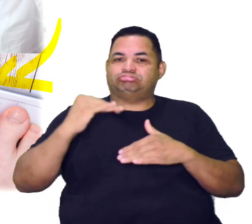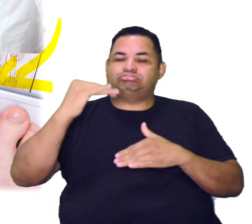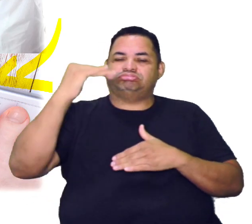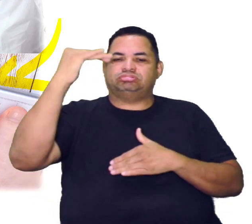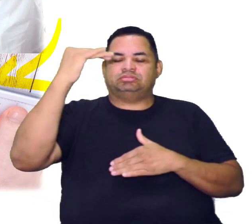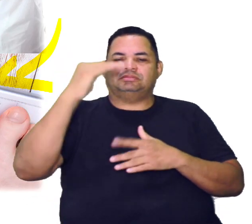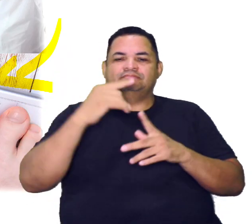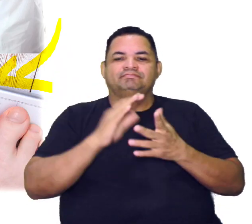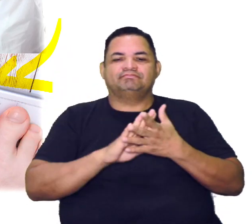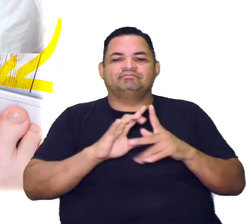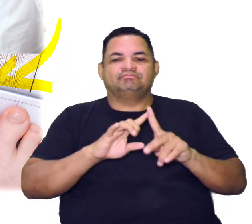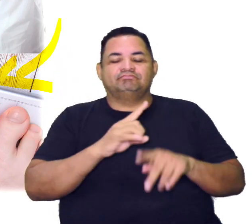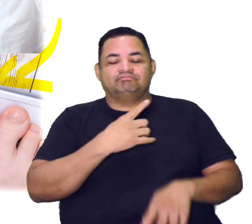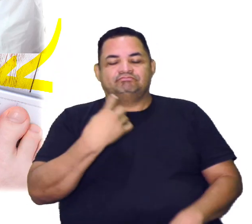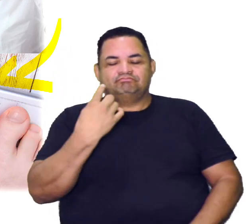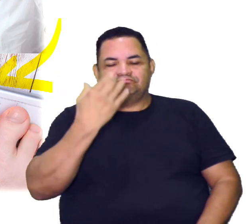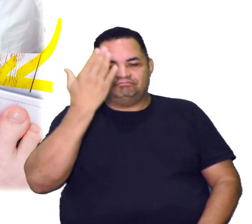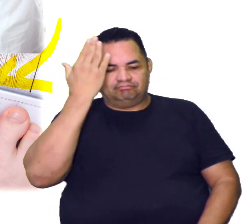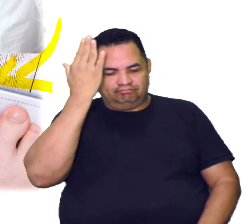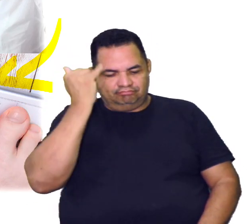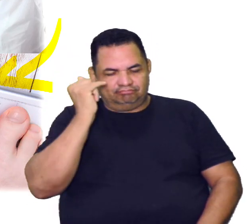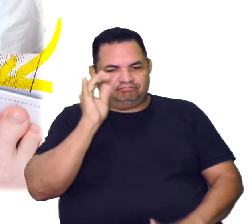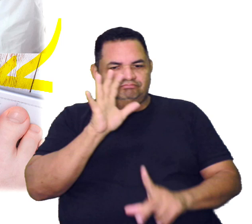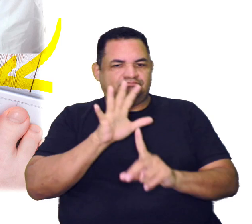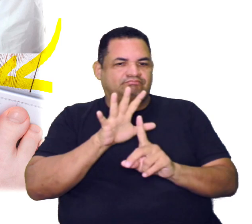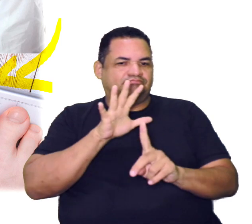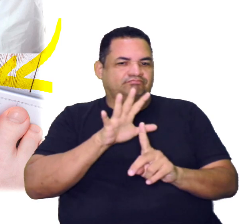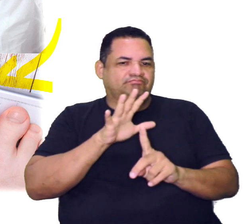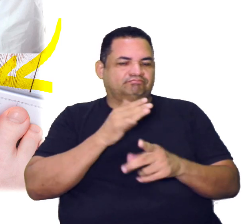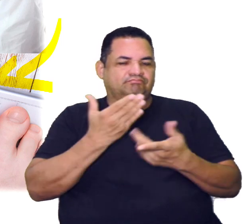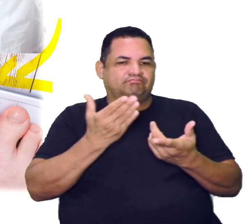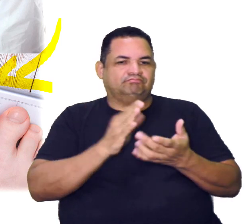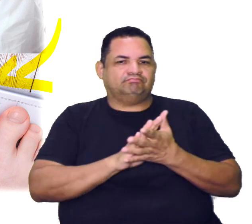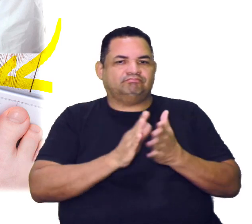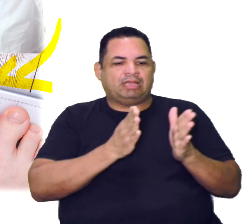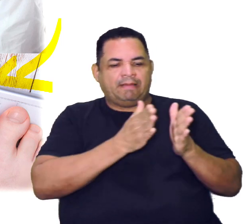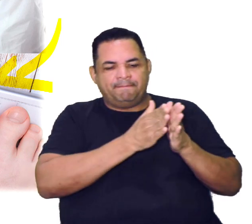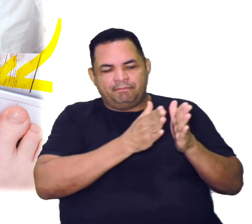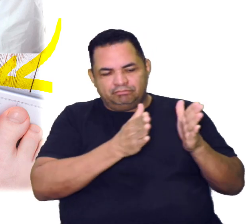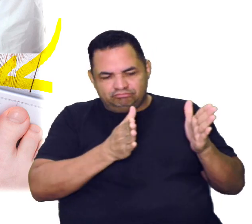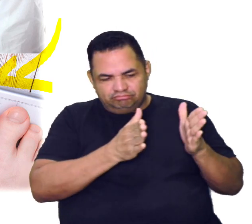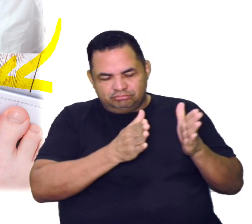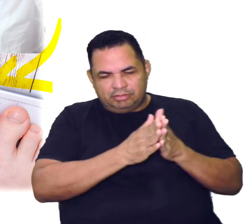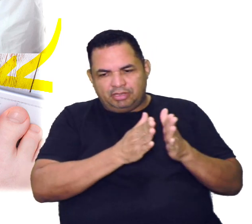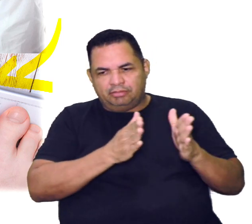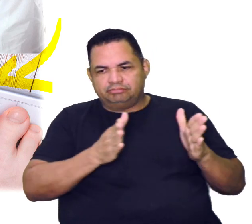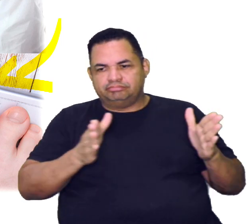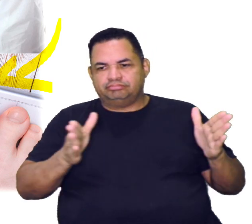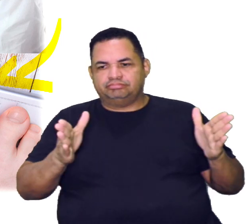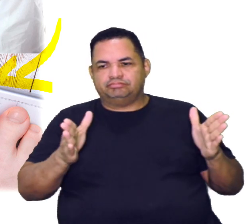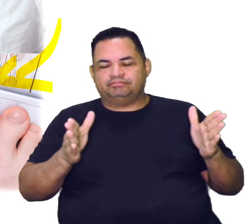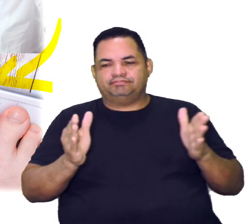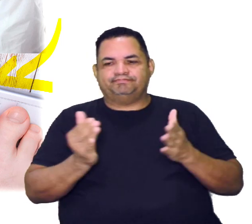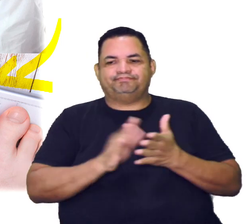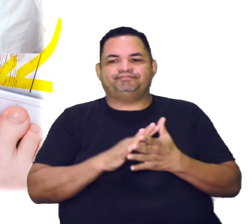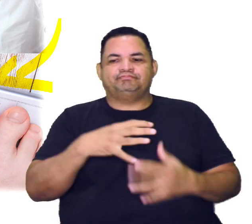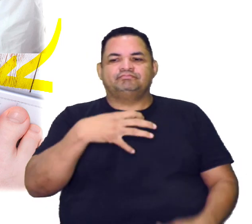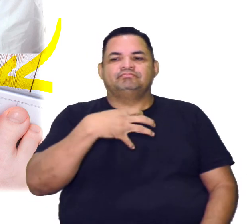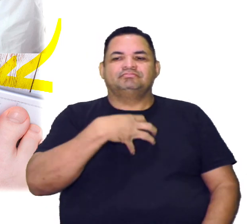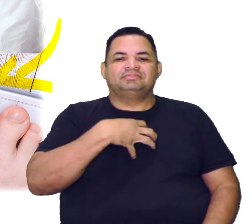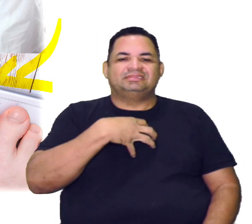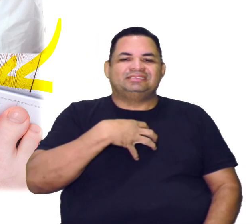sim aí um impacto muito grande à nossa saúde, a curto e a médio prazo. Então eu me sinto